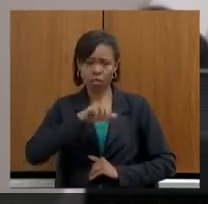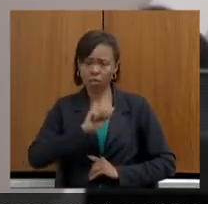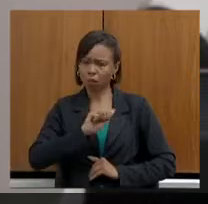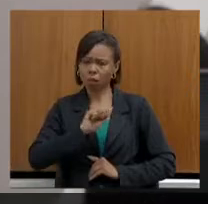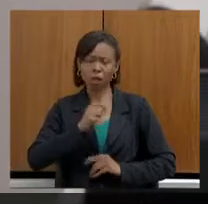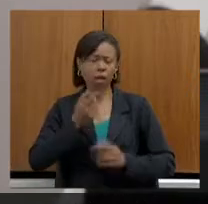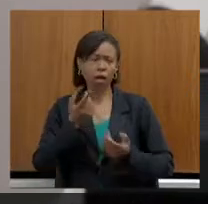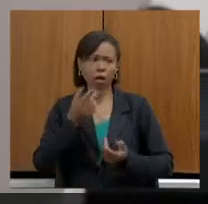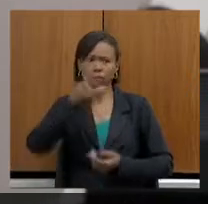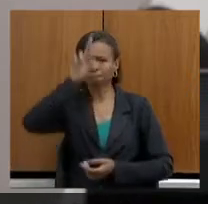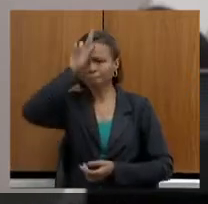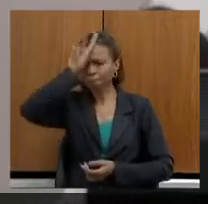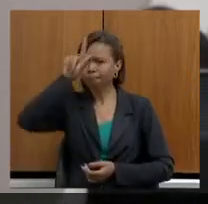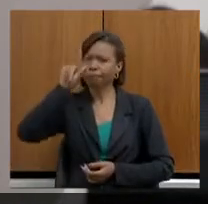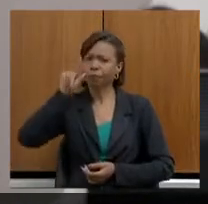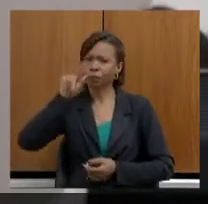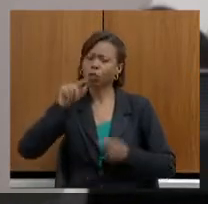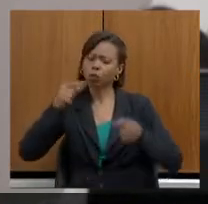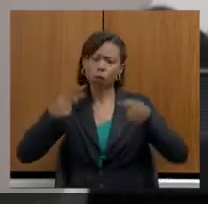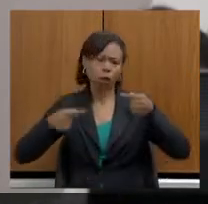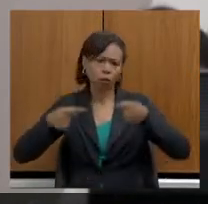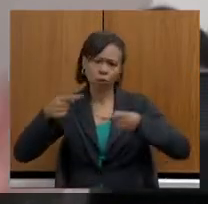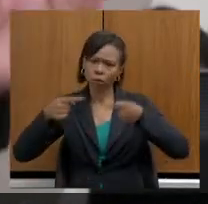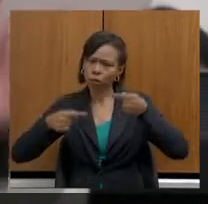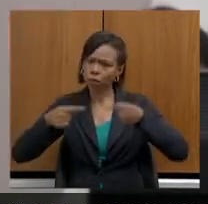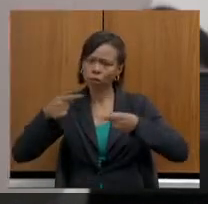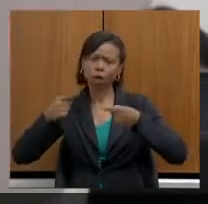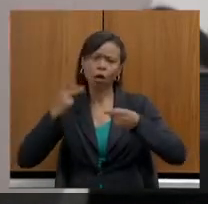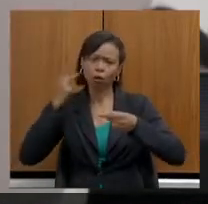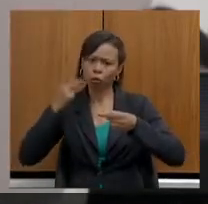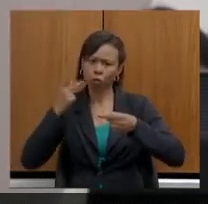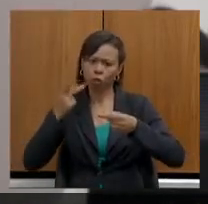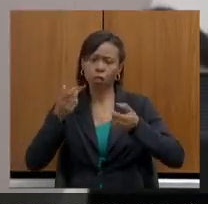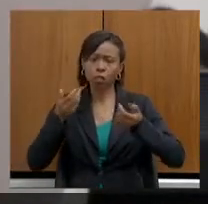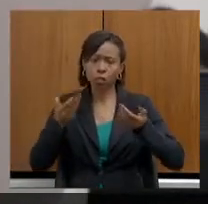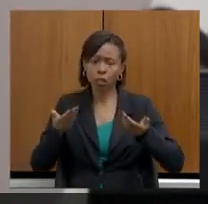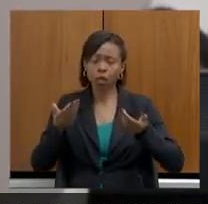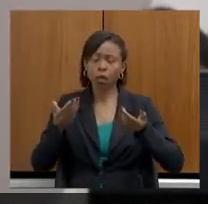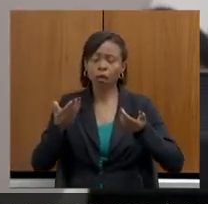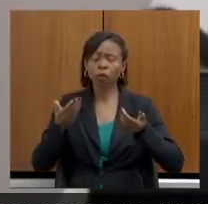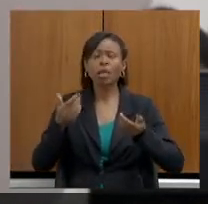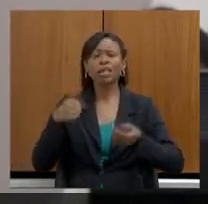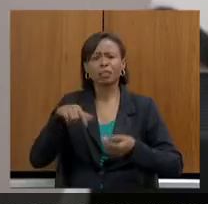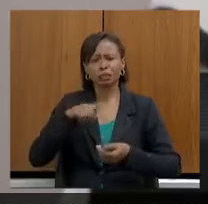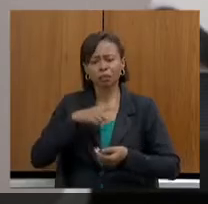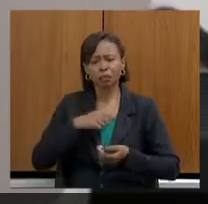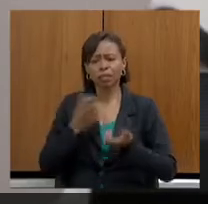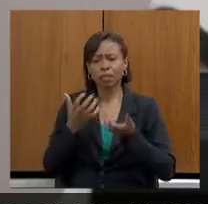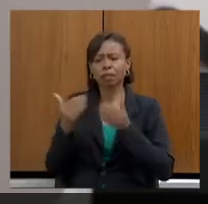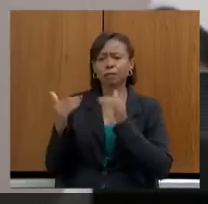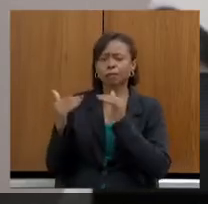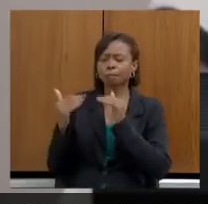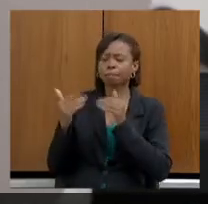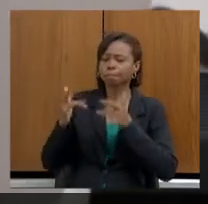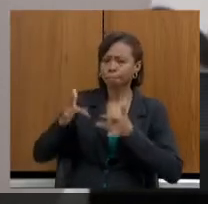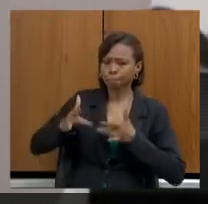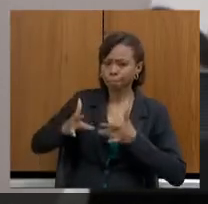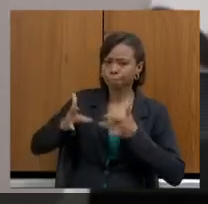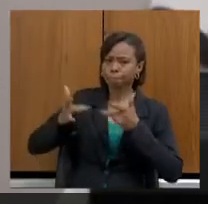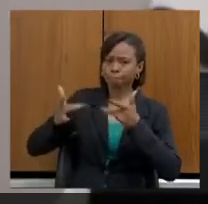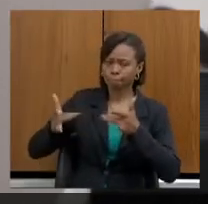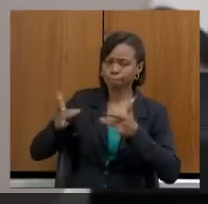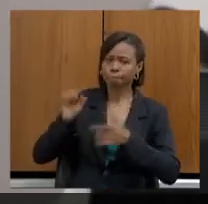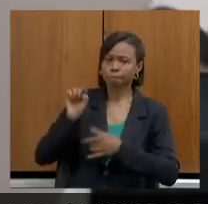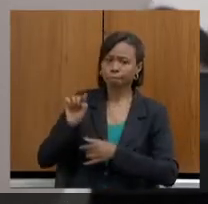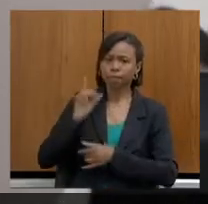discussão política acho que esse não é o caminho adequado então Deputado abertos queria que externar nossa solidariedade